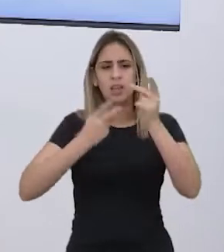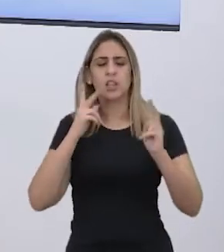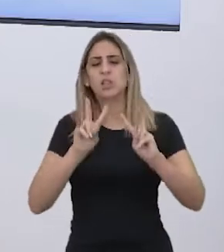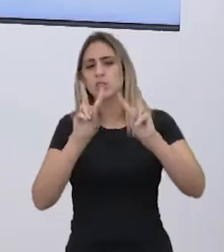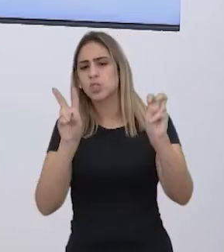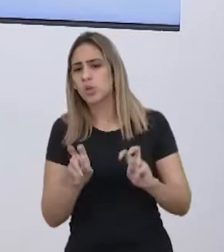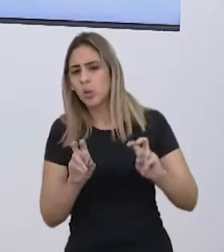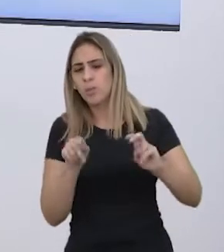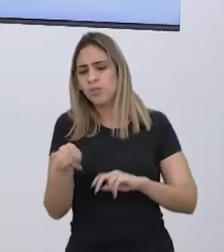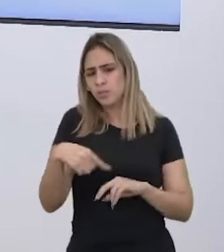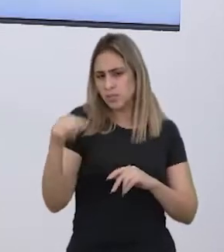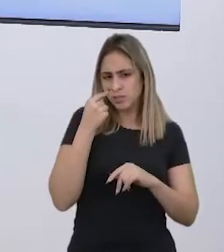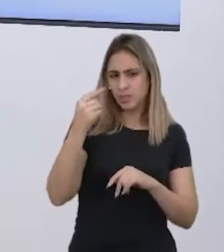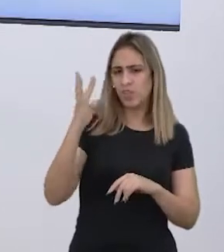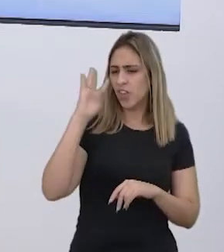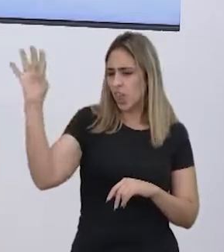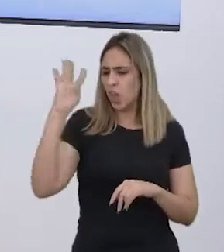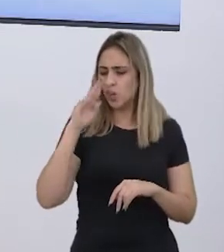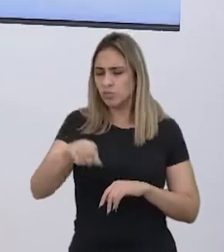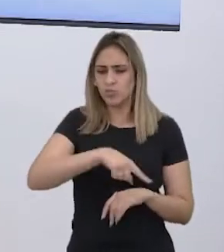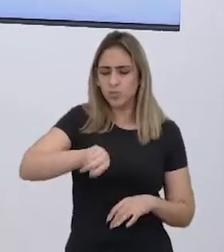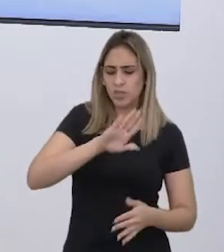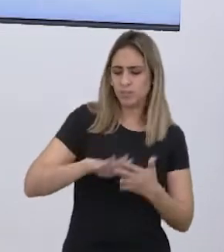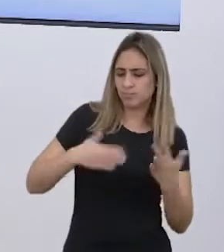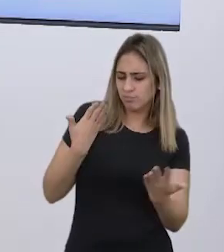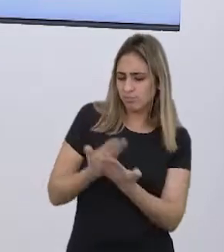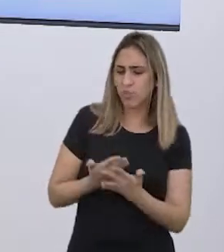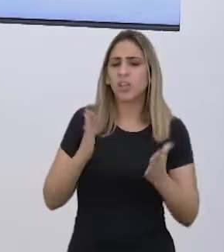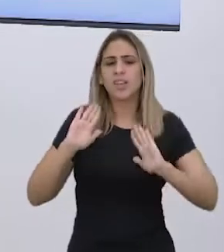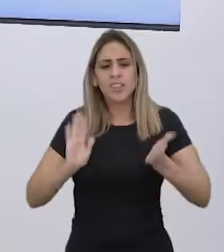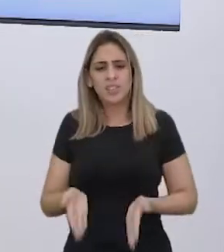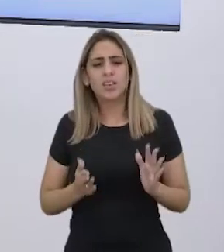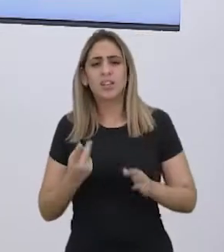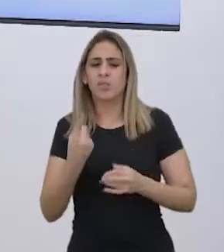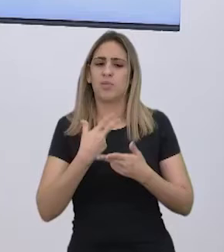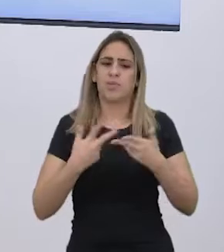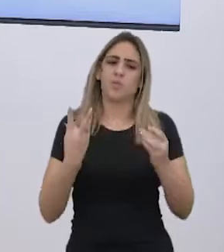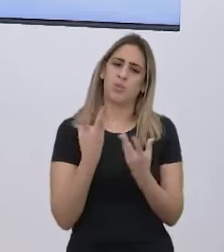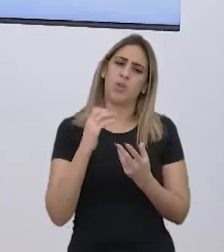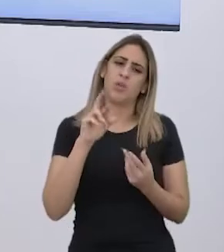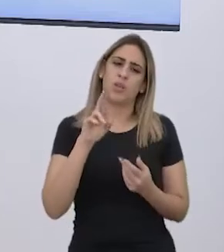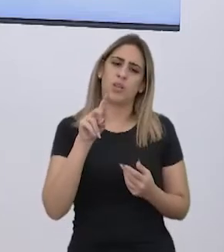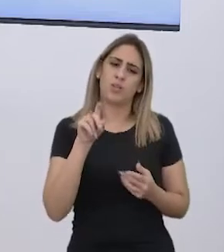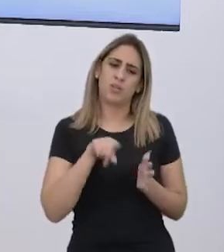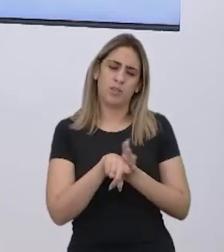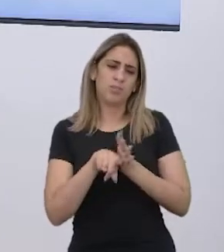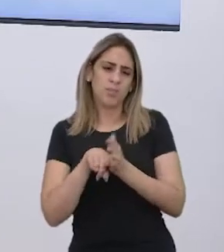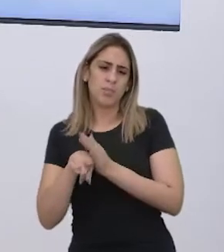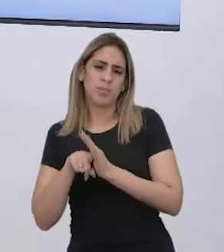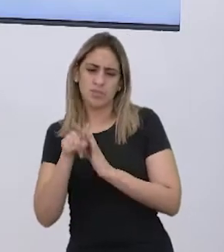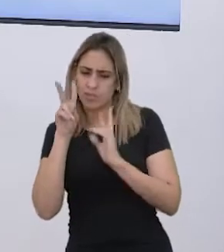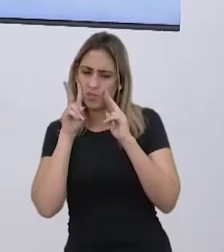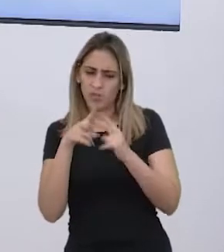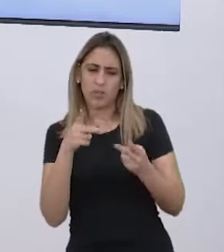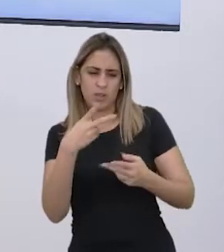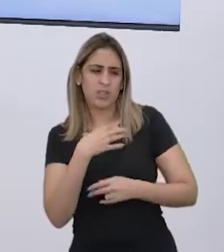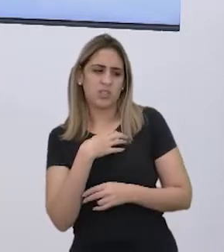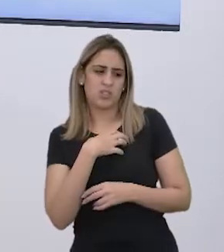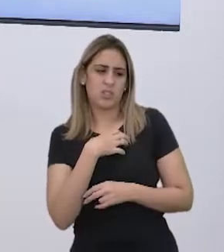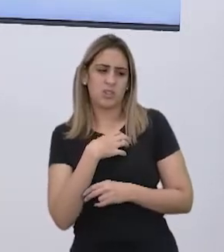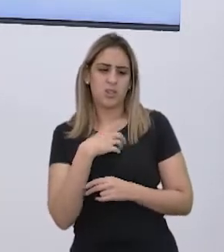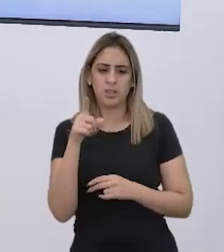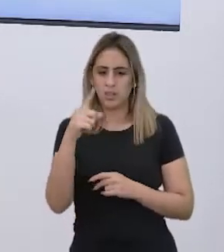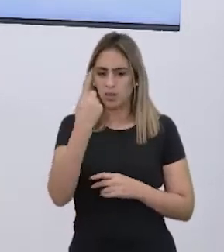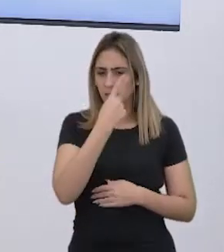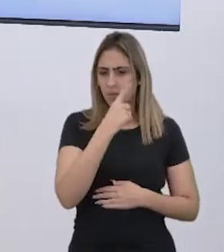sobre vocês verem os filósofos que vocês estudaram, nada mais é do que uma curadoria. E aqui vocês estão vendo por essa perspectiva.